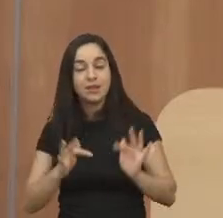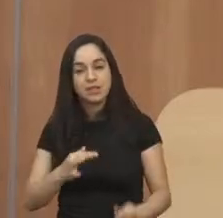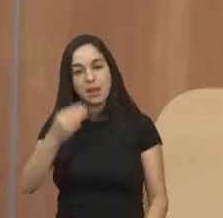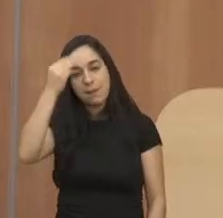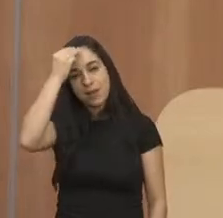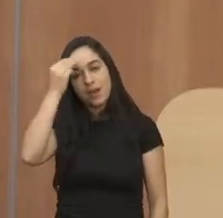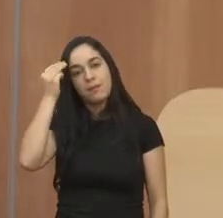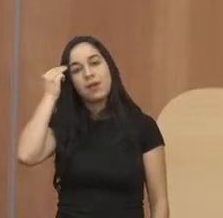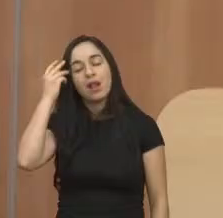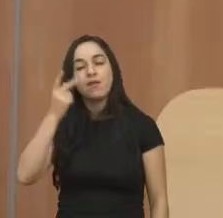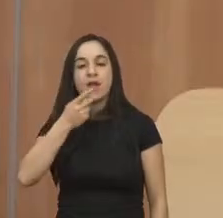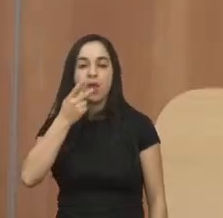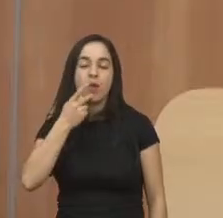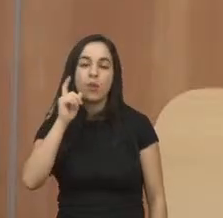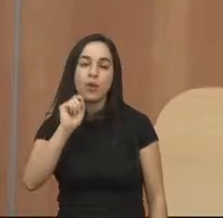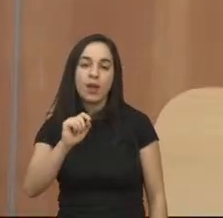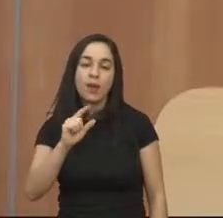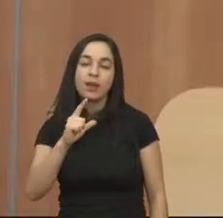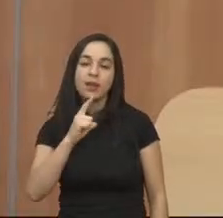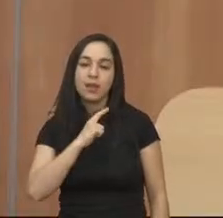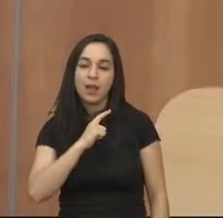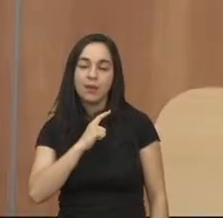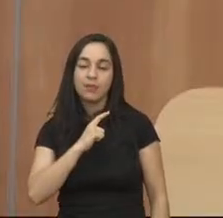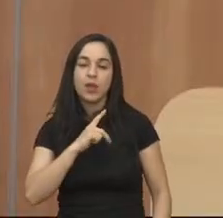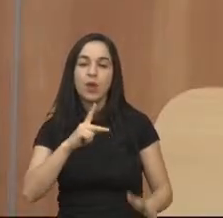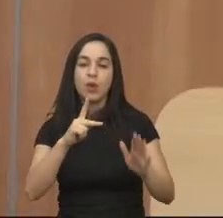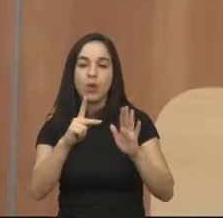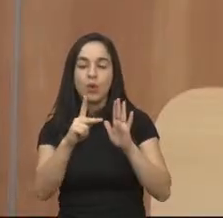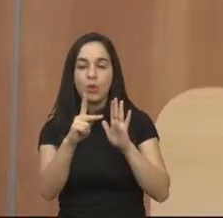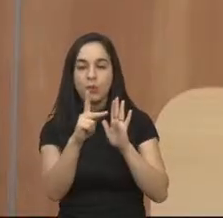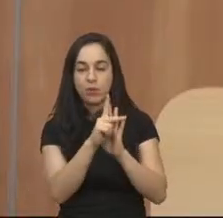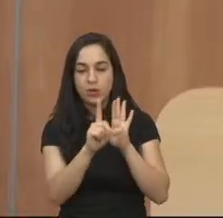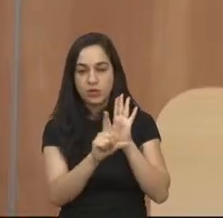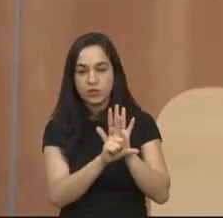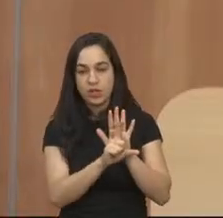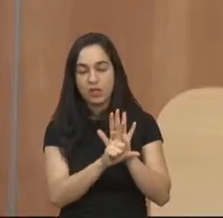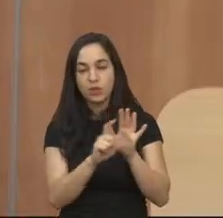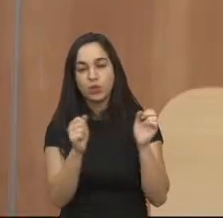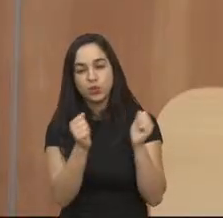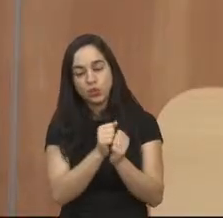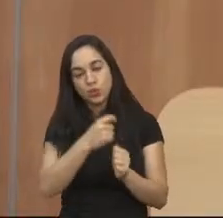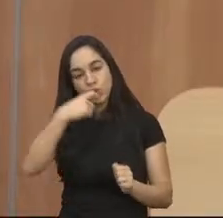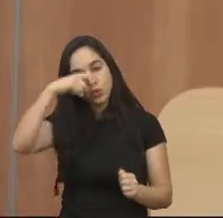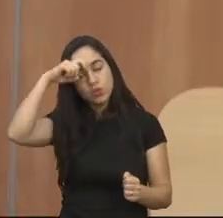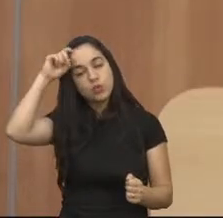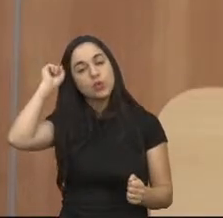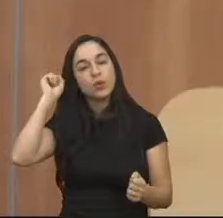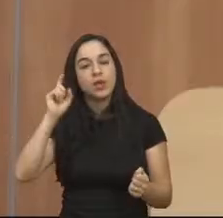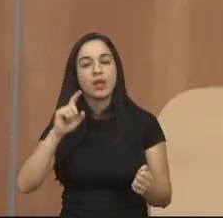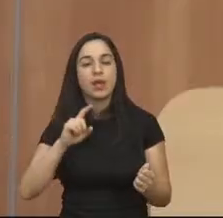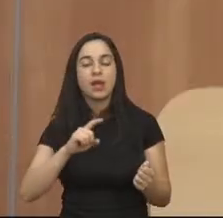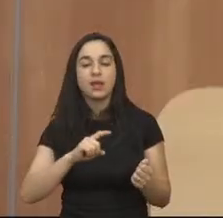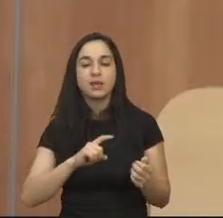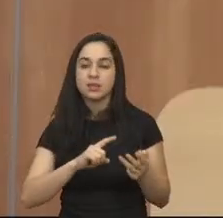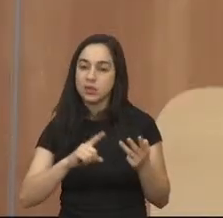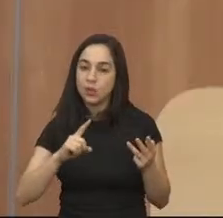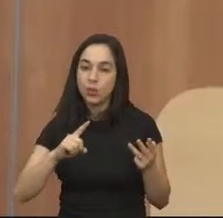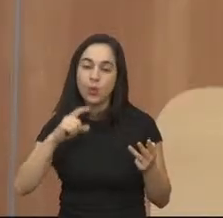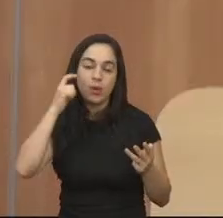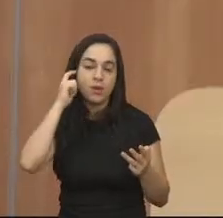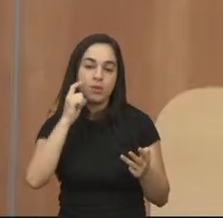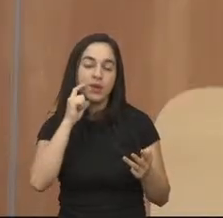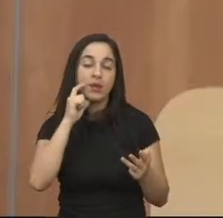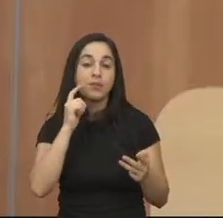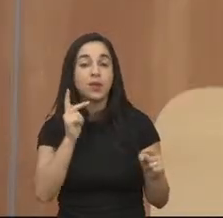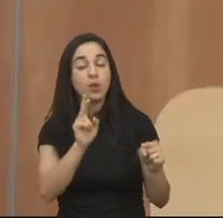sobre o projeto que vai colocar nessa casa, junto com o Joex, Gabriel Belém. A questão também do tratamento dessa mãezinha quando perde um filho. E